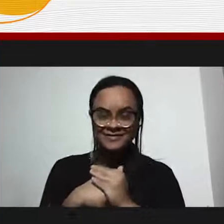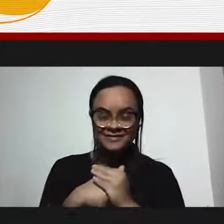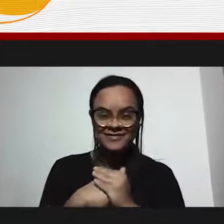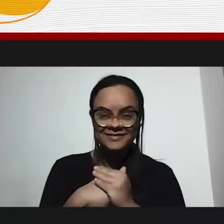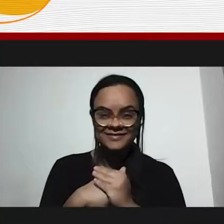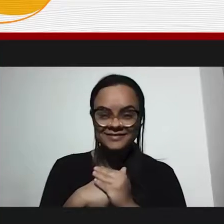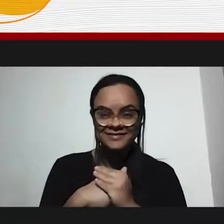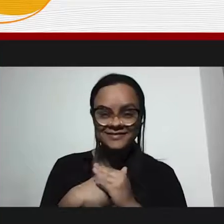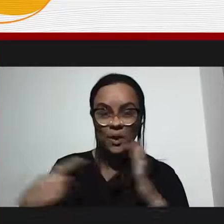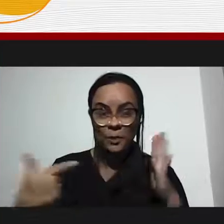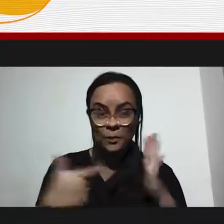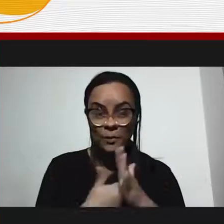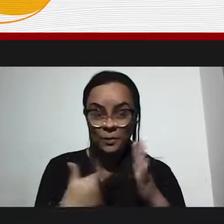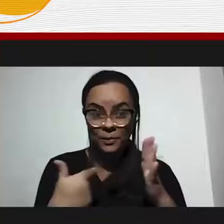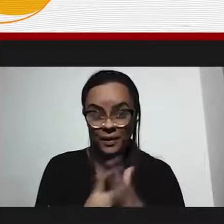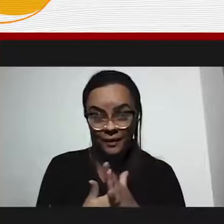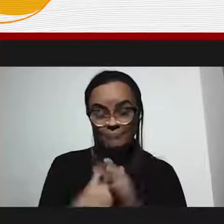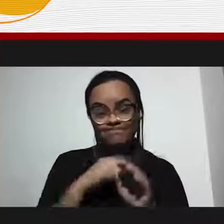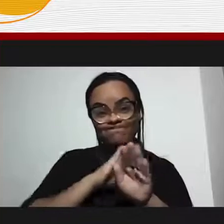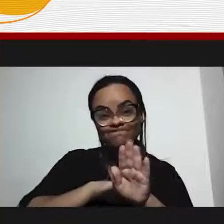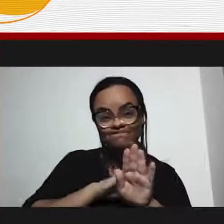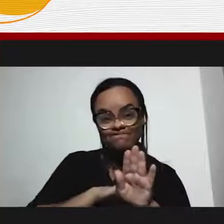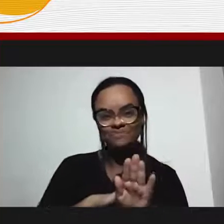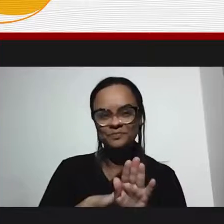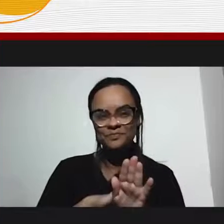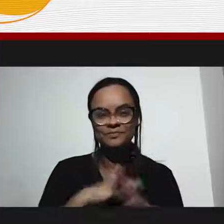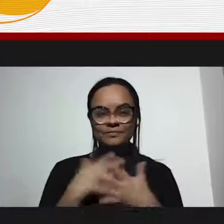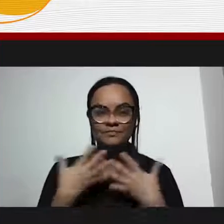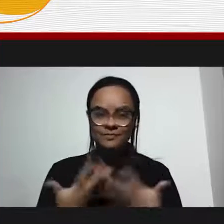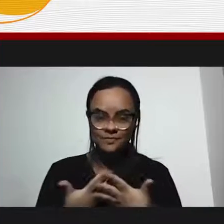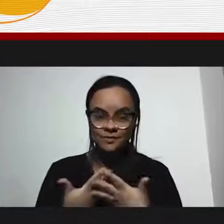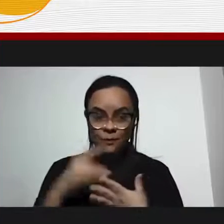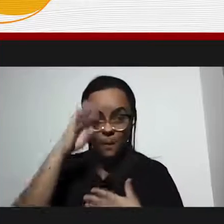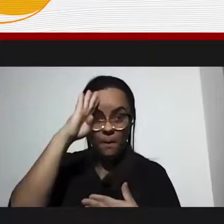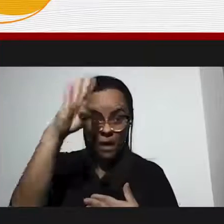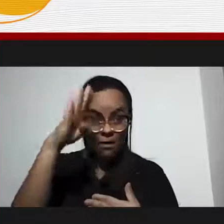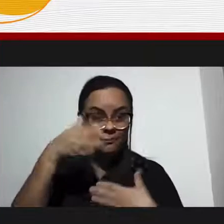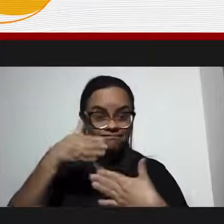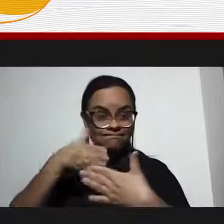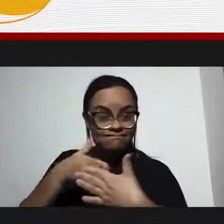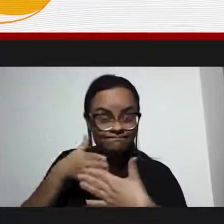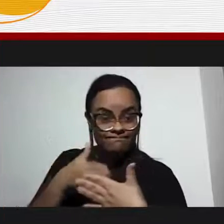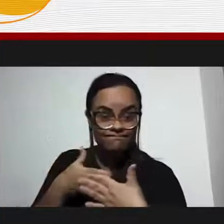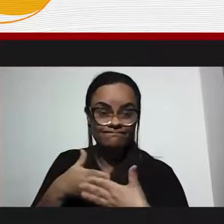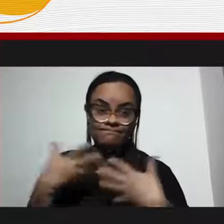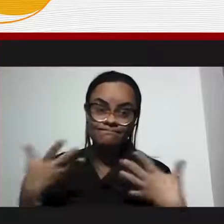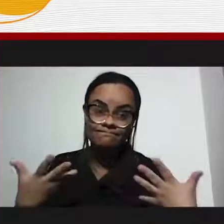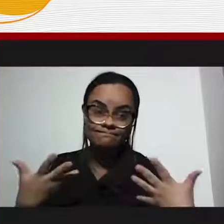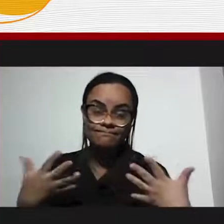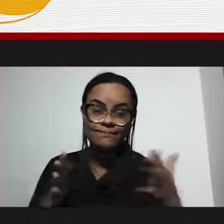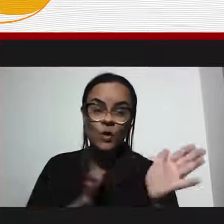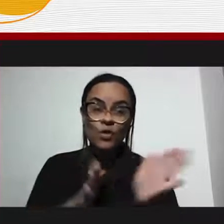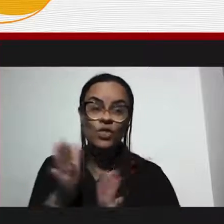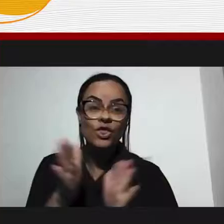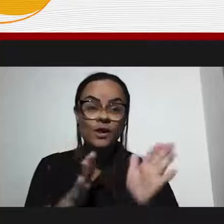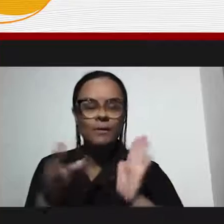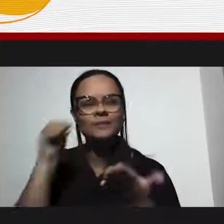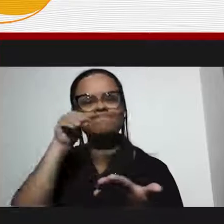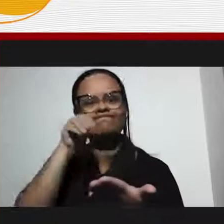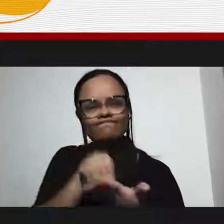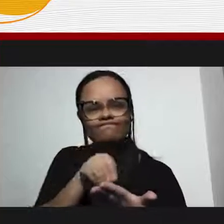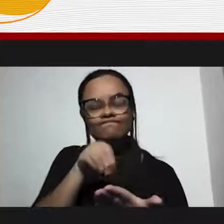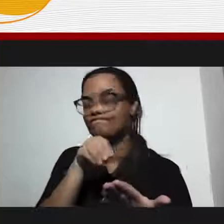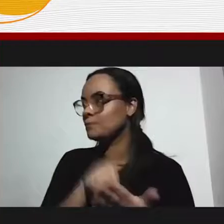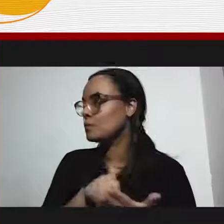você me fez, André, cara, a principal dificuldade foi a falta de acessibilidade, né?